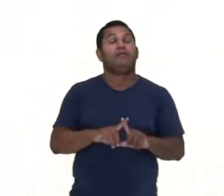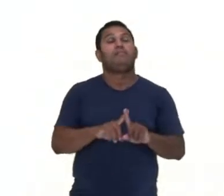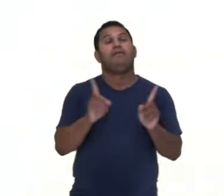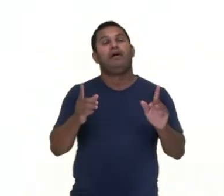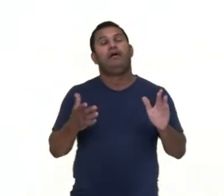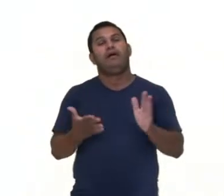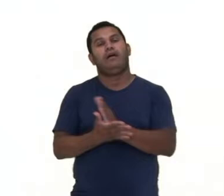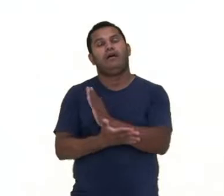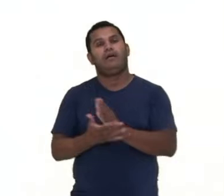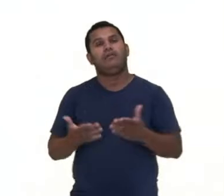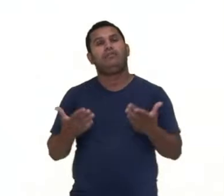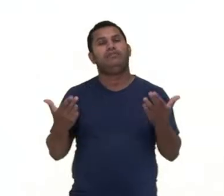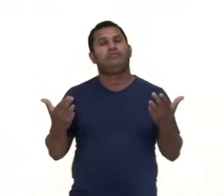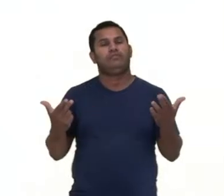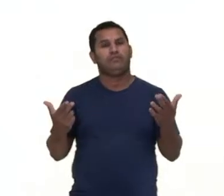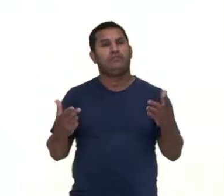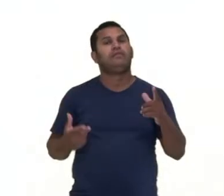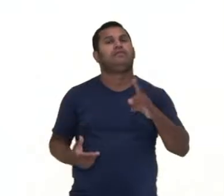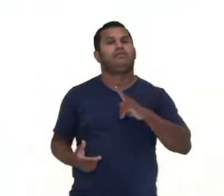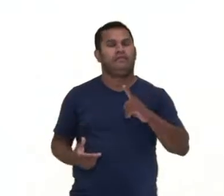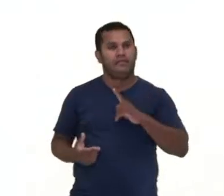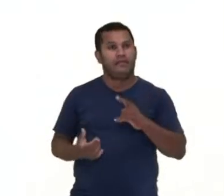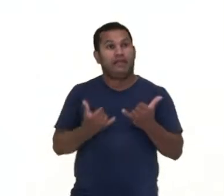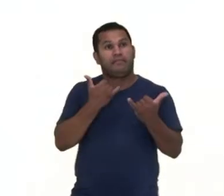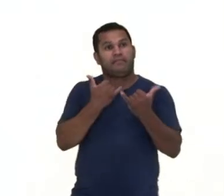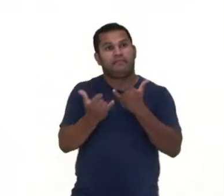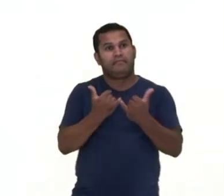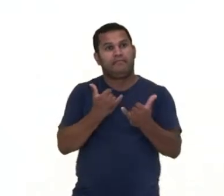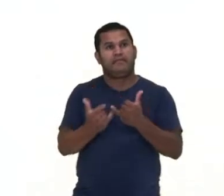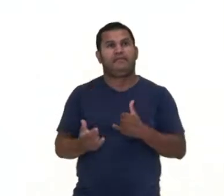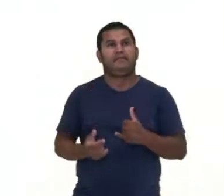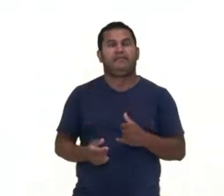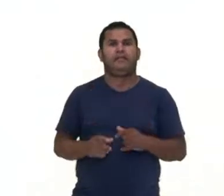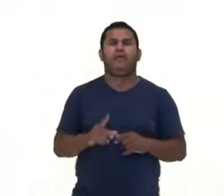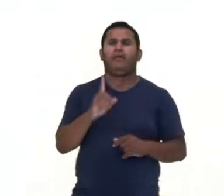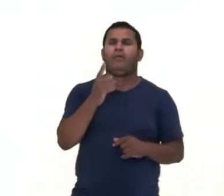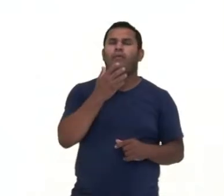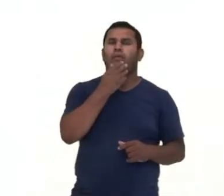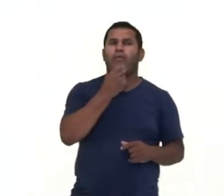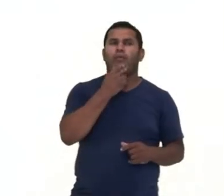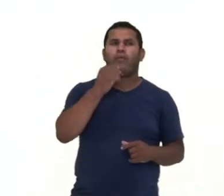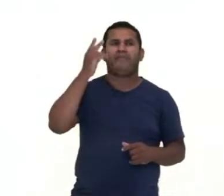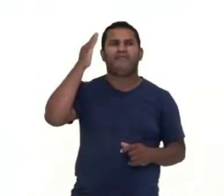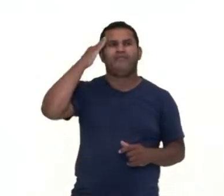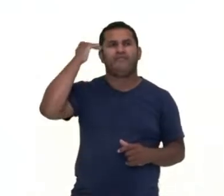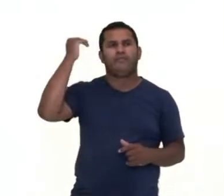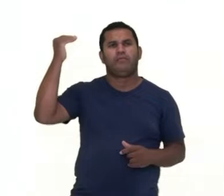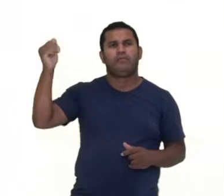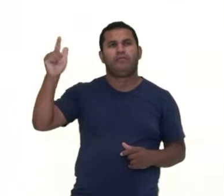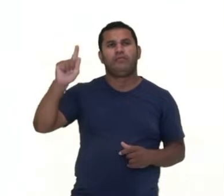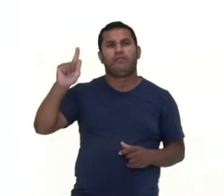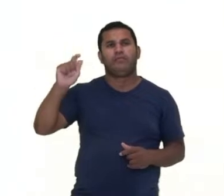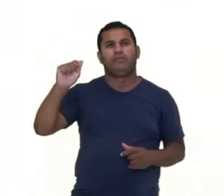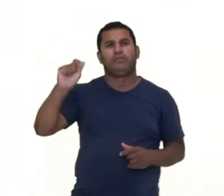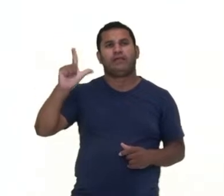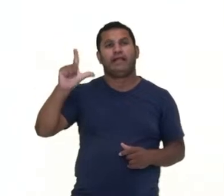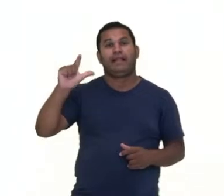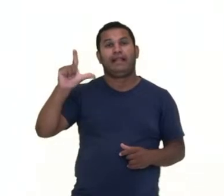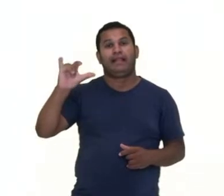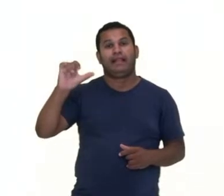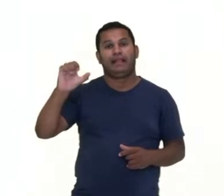evangelista Torricelli, discípulo de Galileu, utilizando relações matemáticas, teve a ideia de unir as duas funções